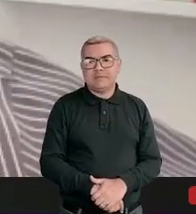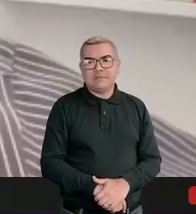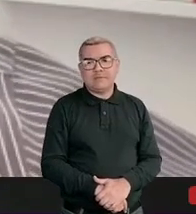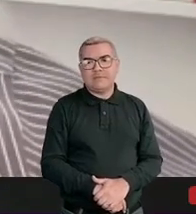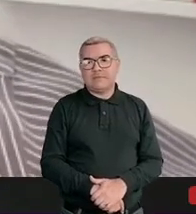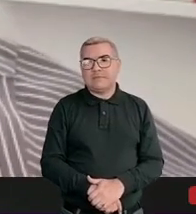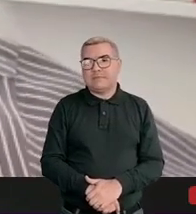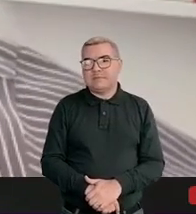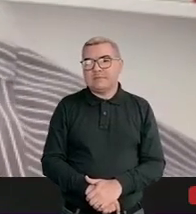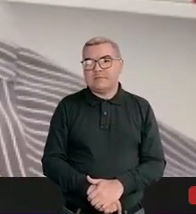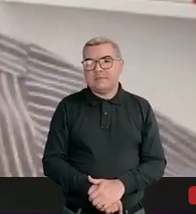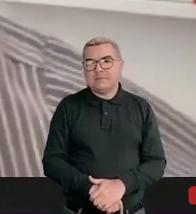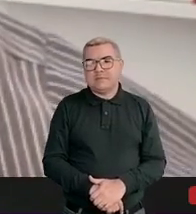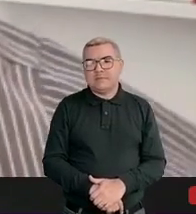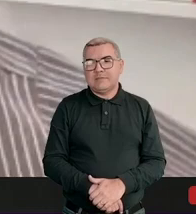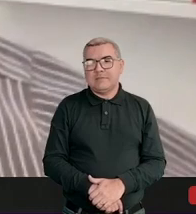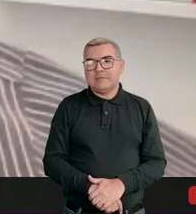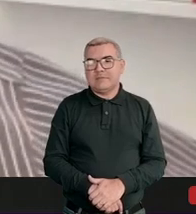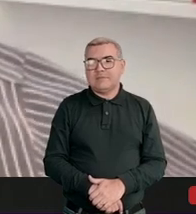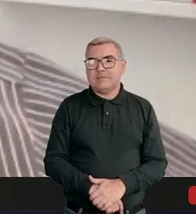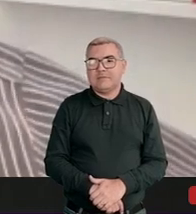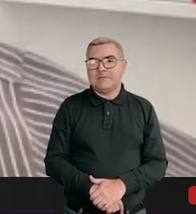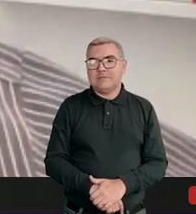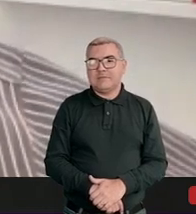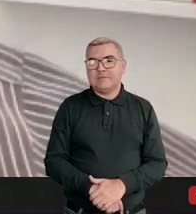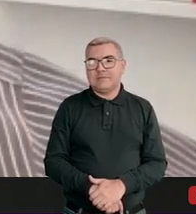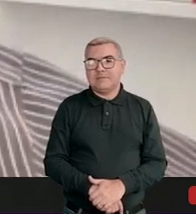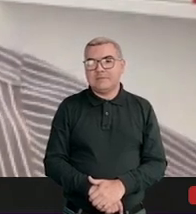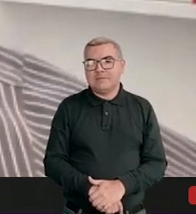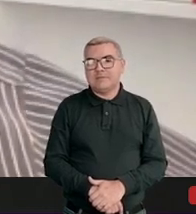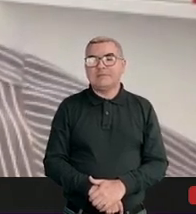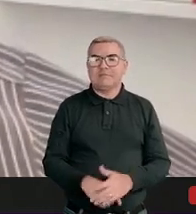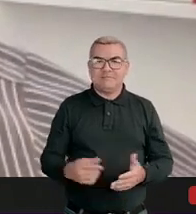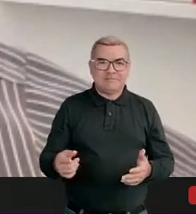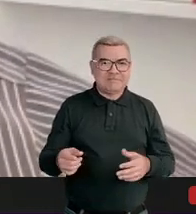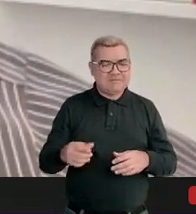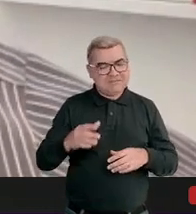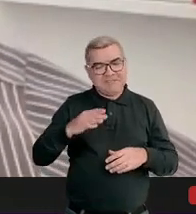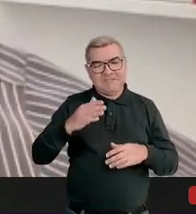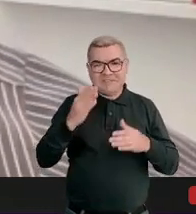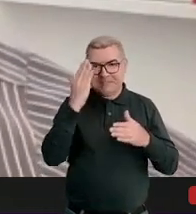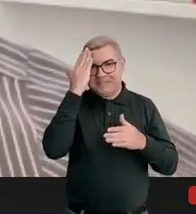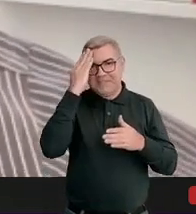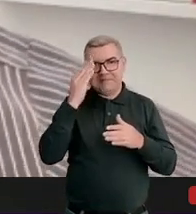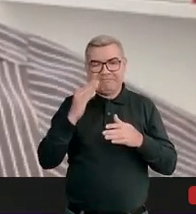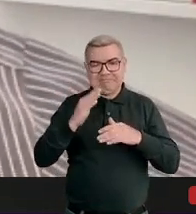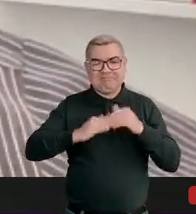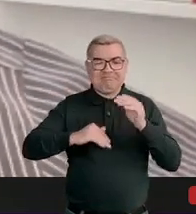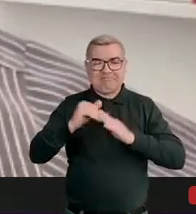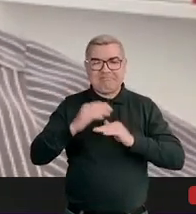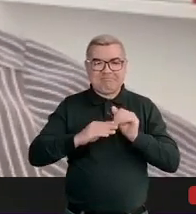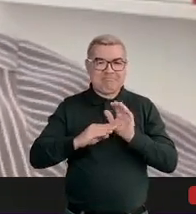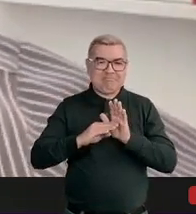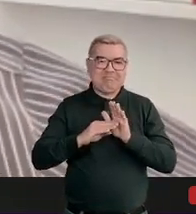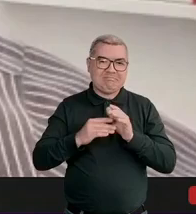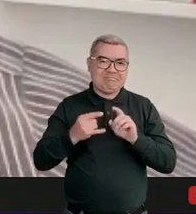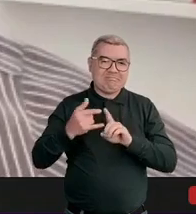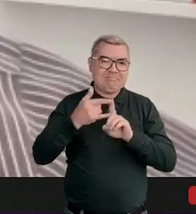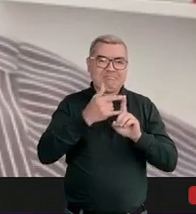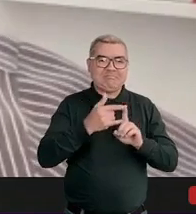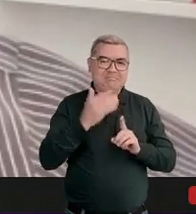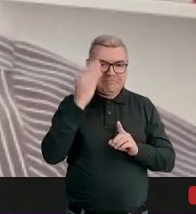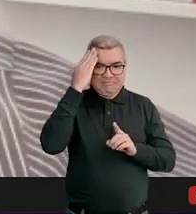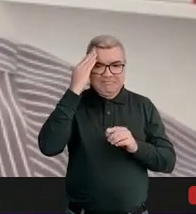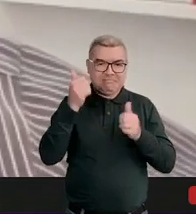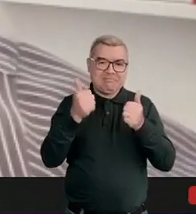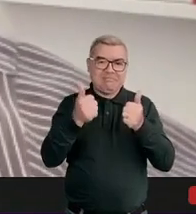né? Estamos mais que treinados agora, né? Depois de tanto tempo no Zoom, na verdade, né? A ideia, então, é